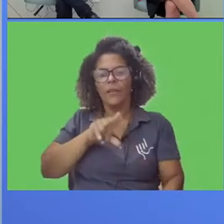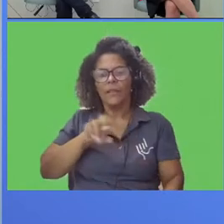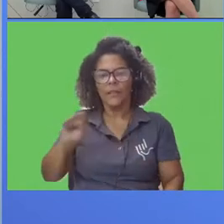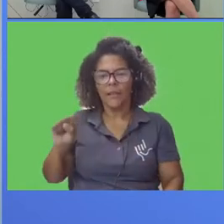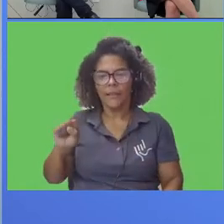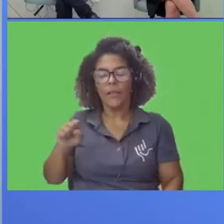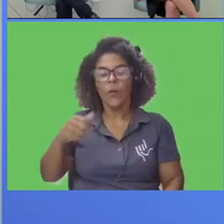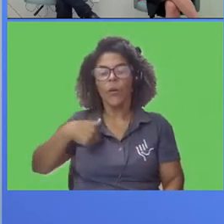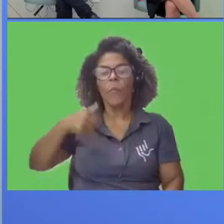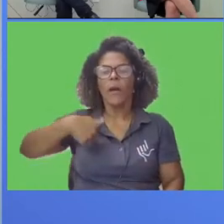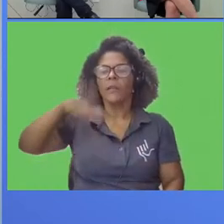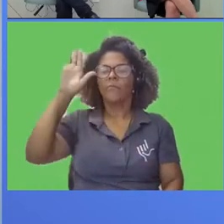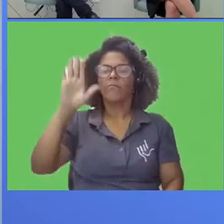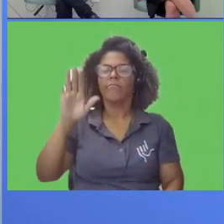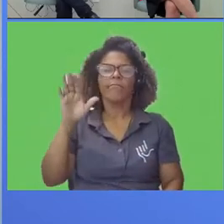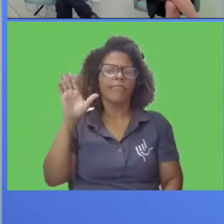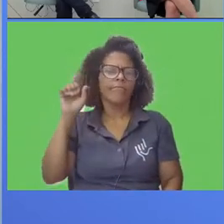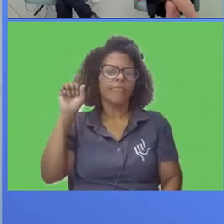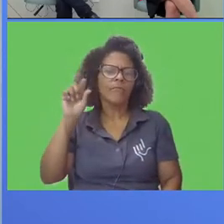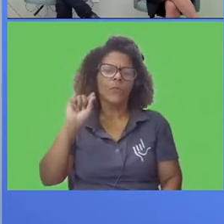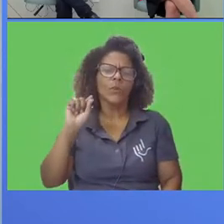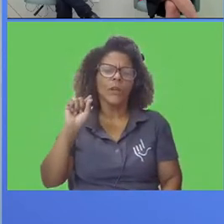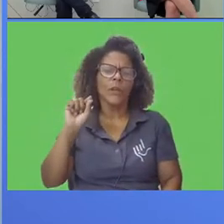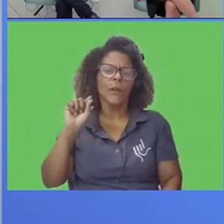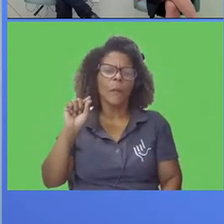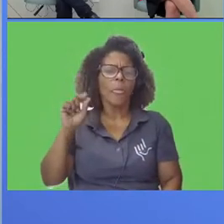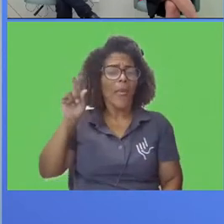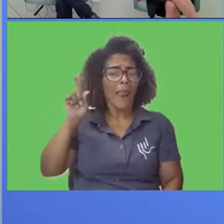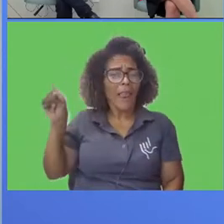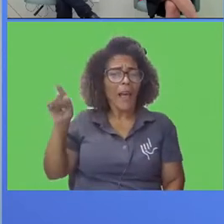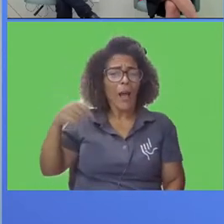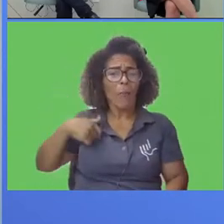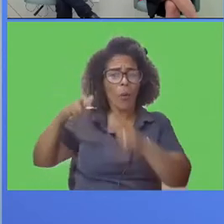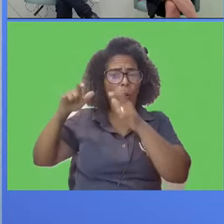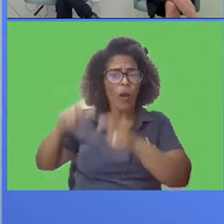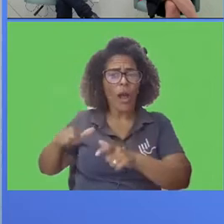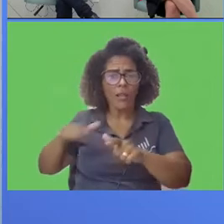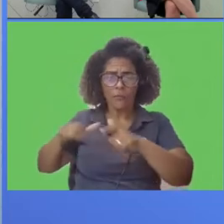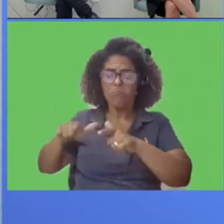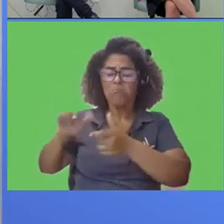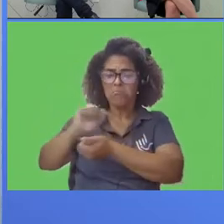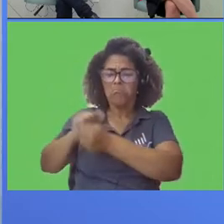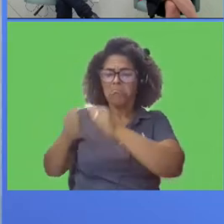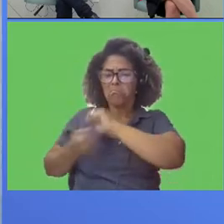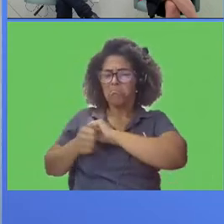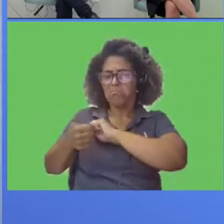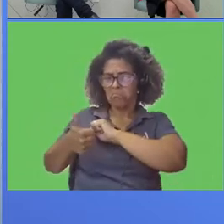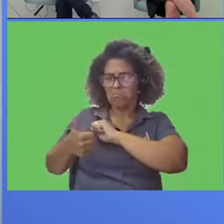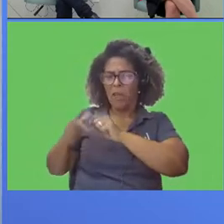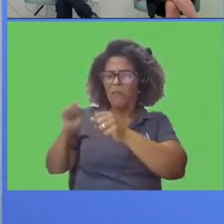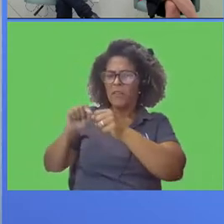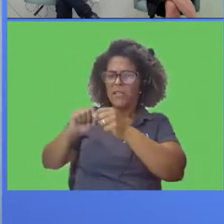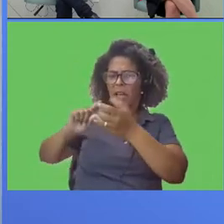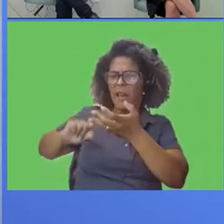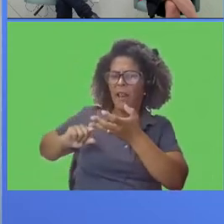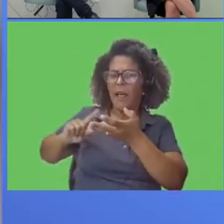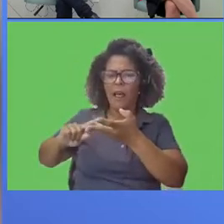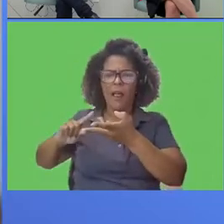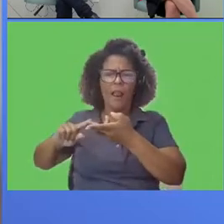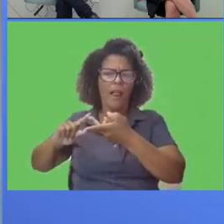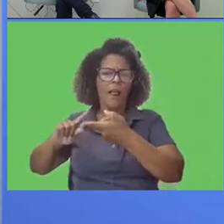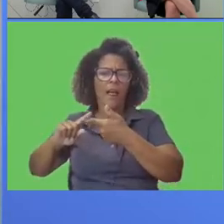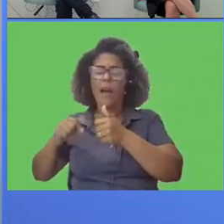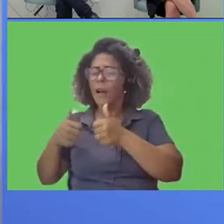eu ouço é: olha, no meu local de trabalho até que está adaptado, porque eles fizeram aqui umas